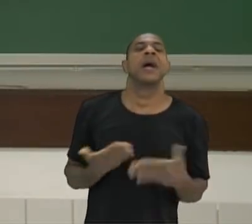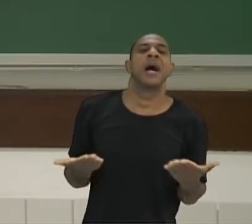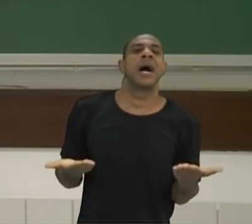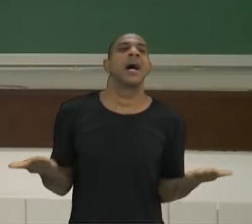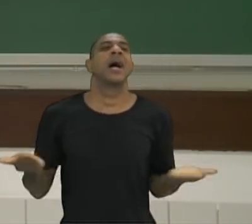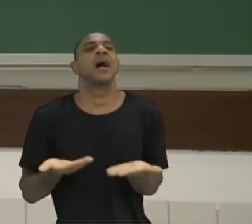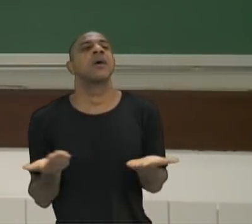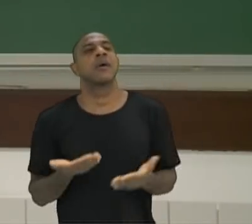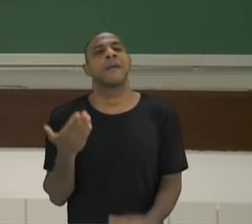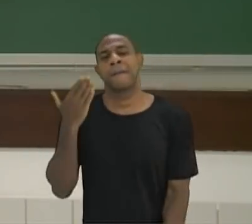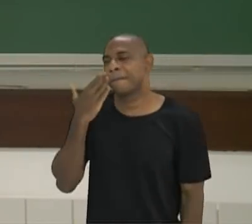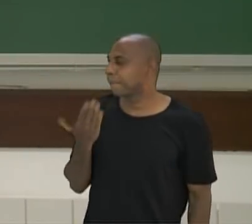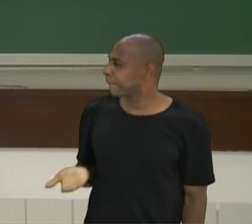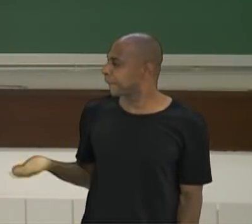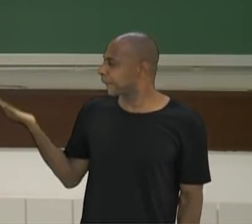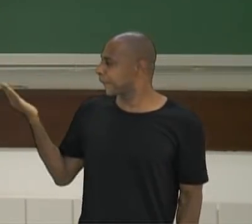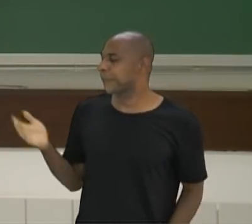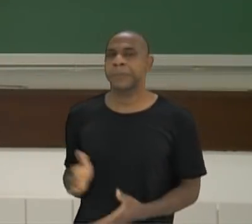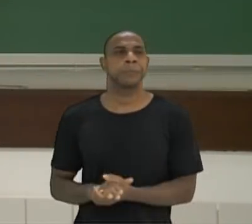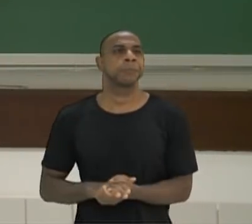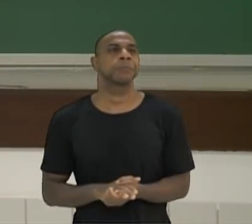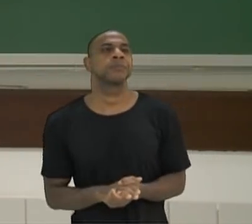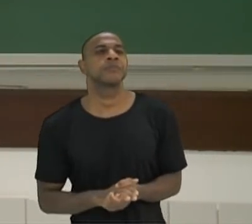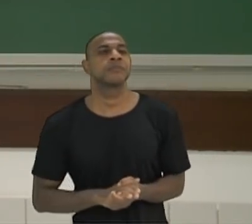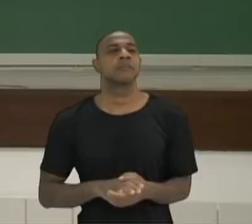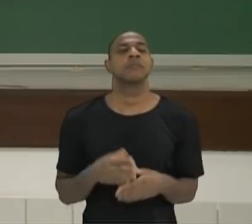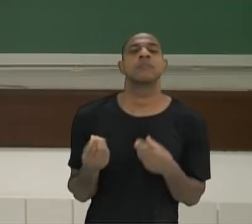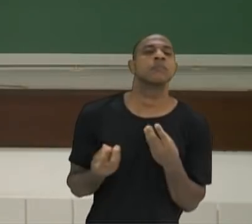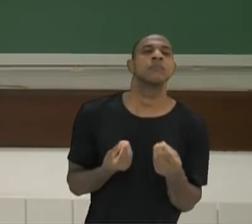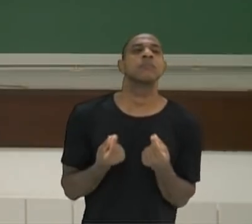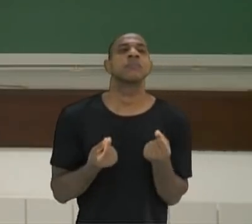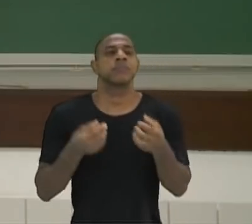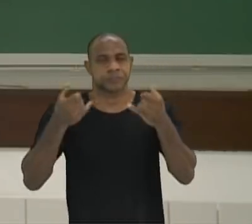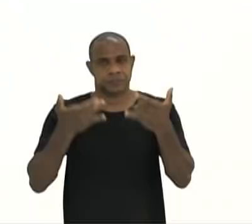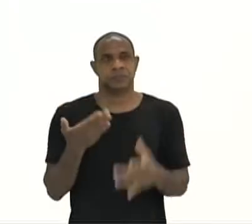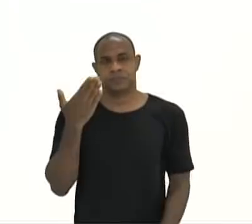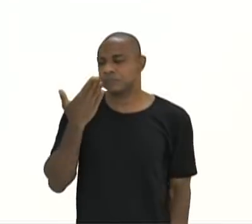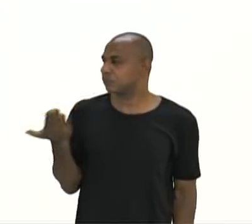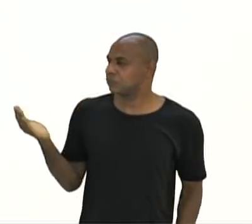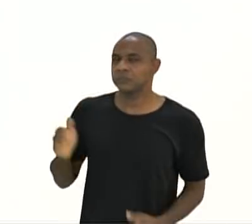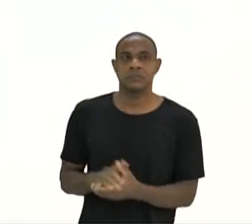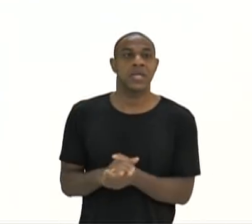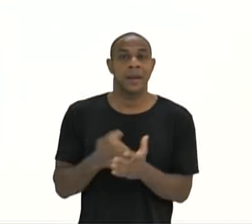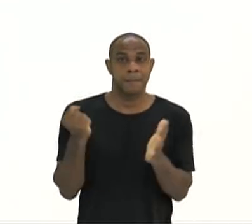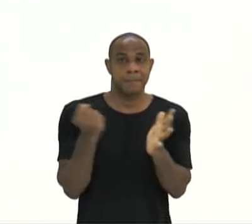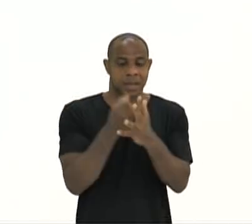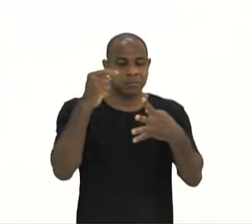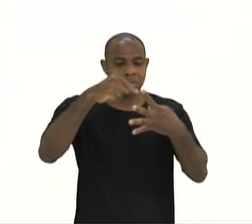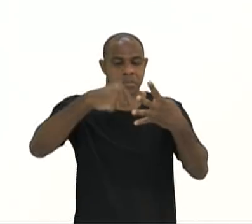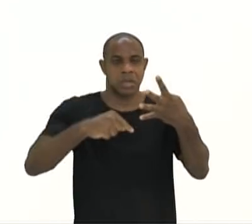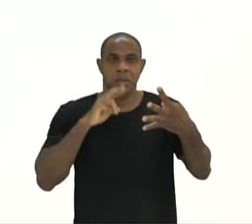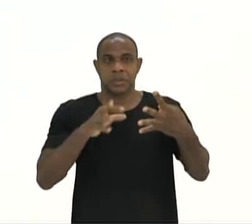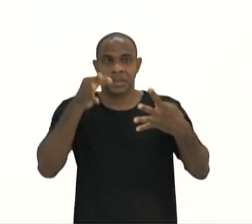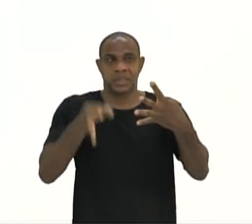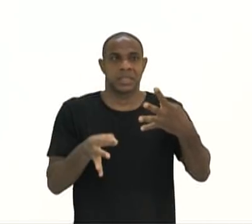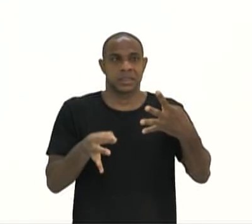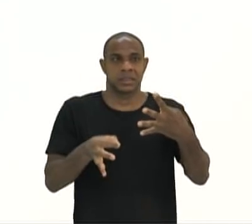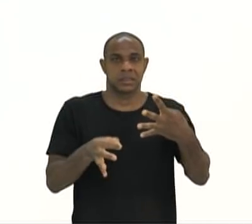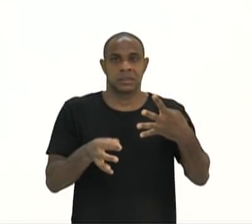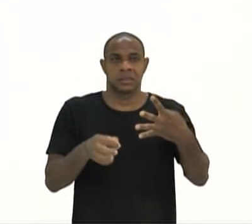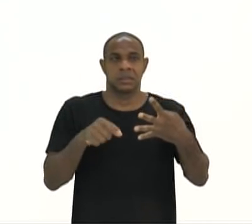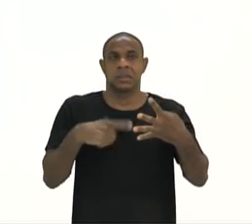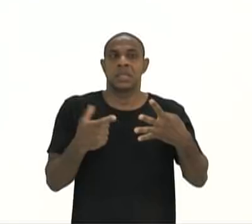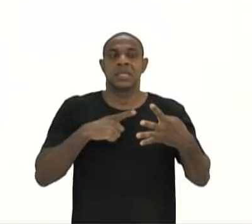aqui, a partir do que nós comentamos nesse segundo momento, essa outra questão. Marque a alternativa que contém o